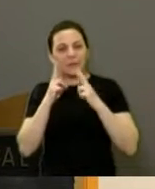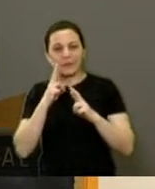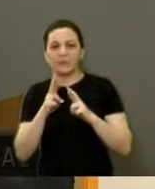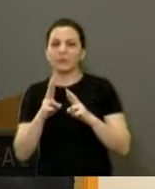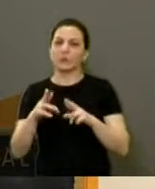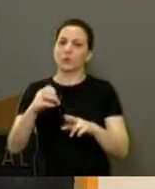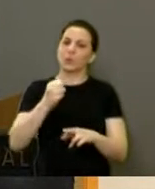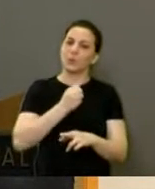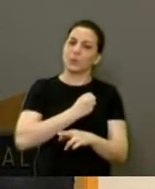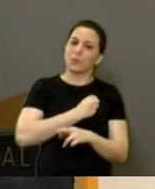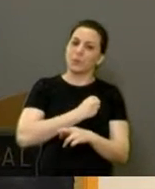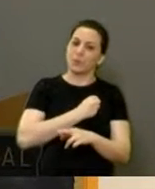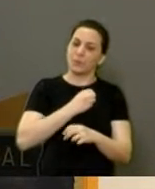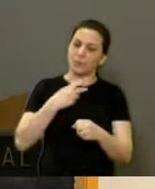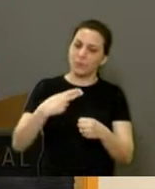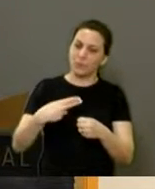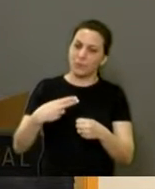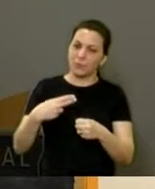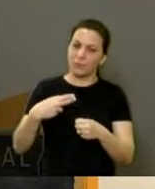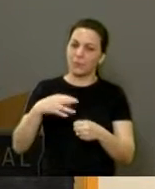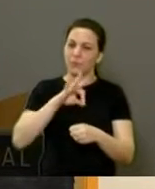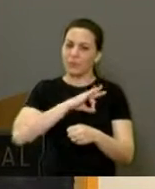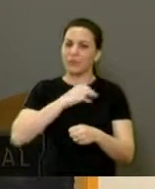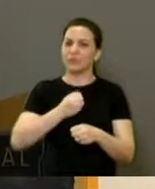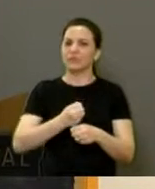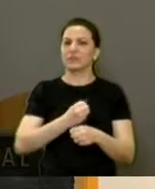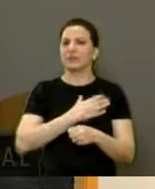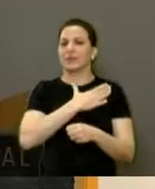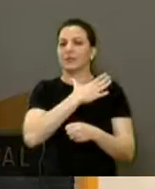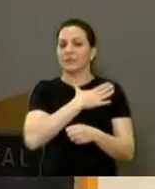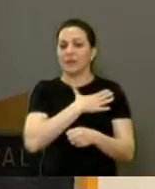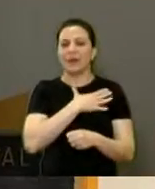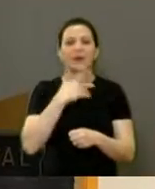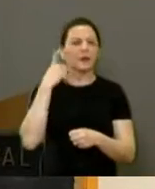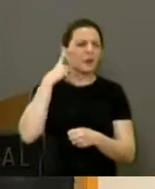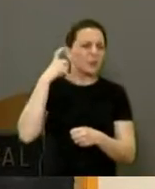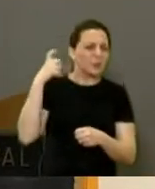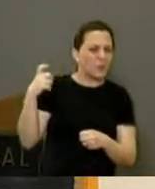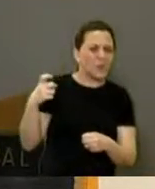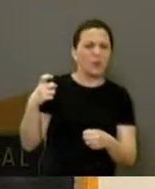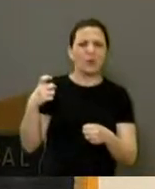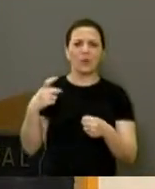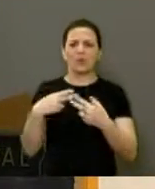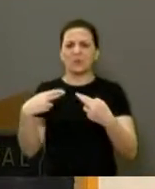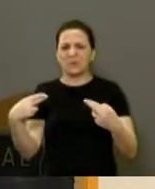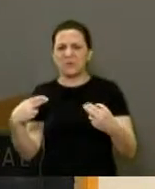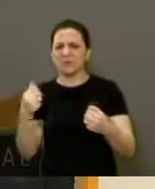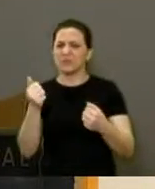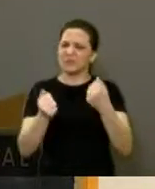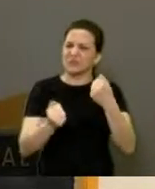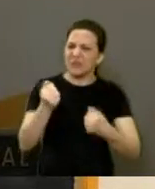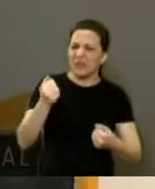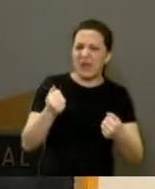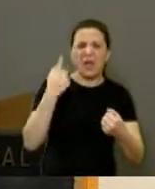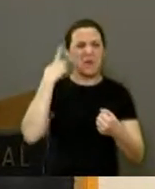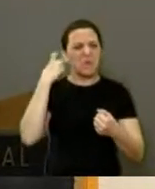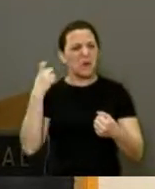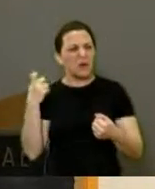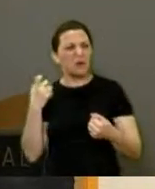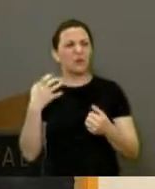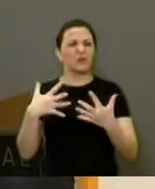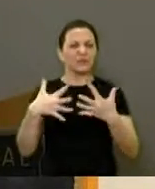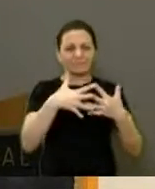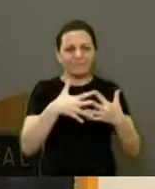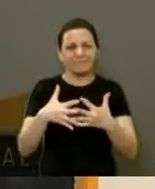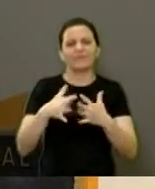Polícia Militar, de som alto ligado em horário de alta. Então, vai a molecada para o carro e liga, isso está atrapalhando a aula. Então,